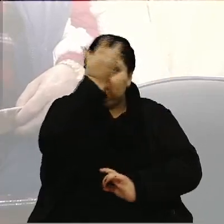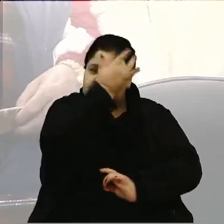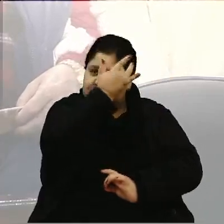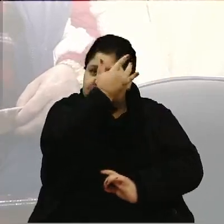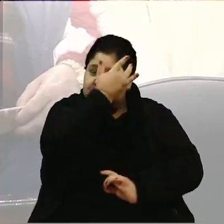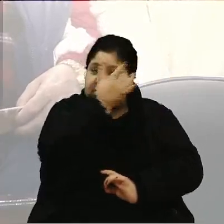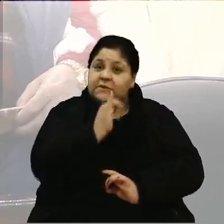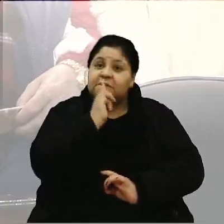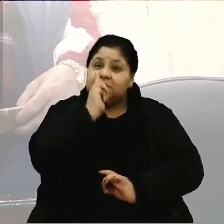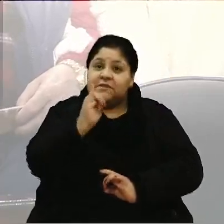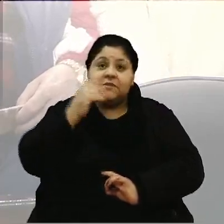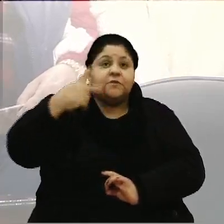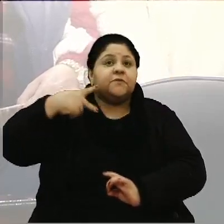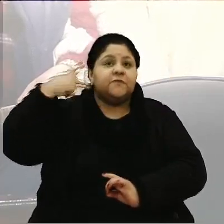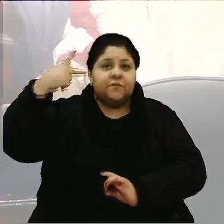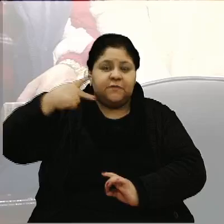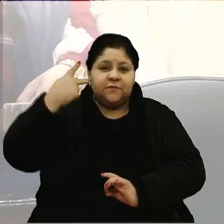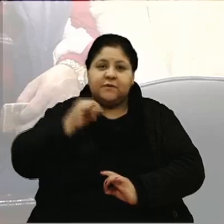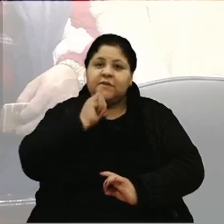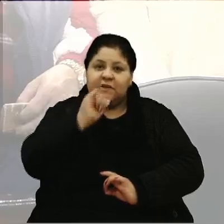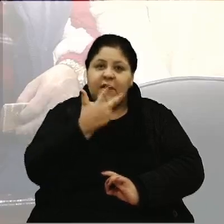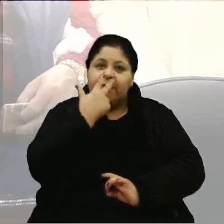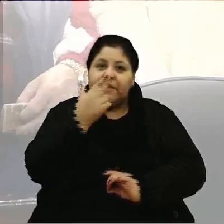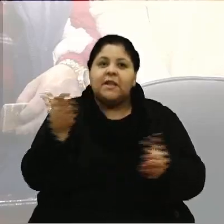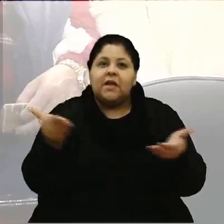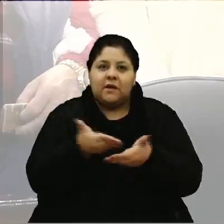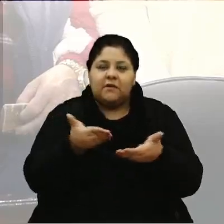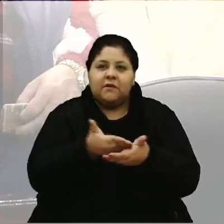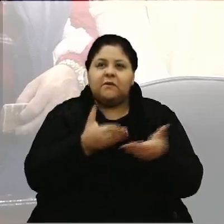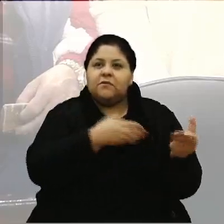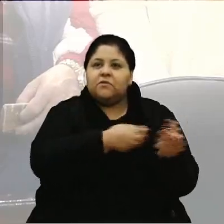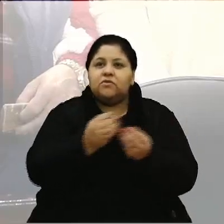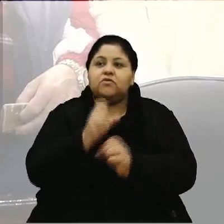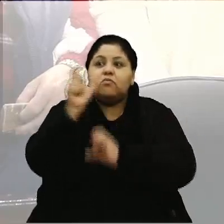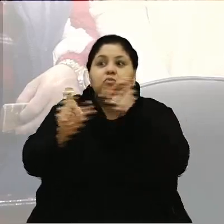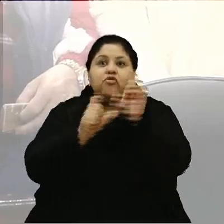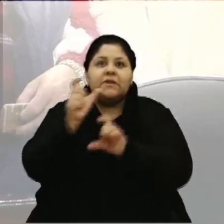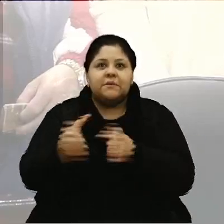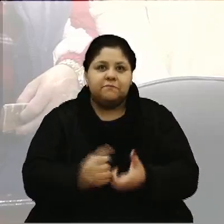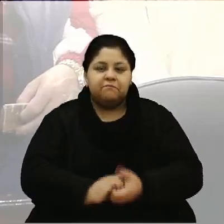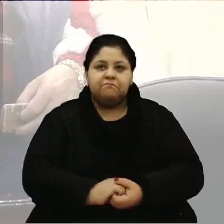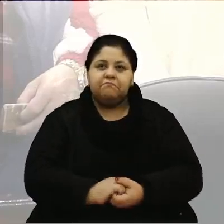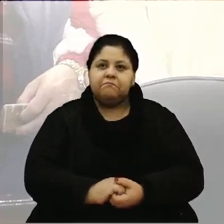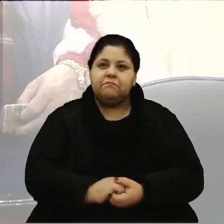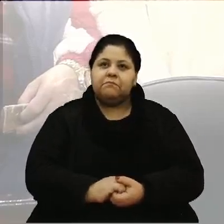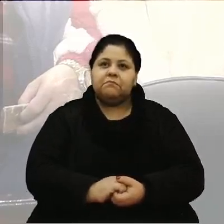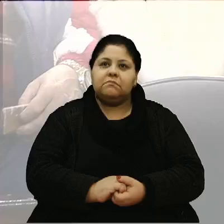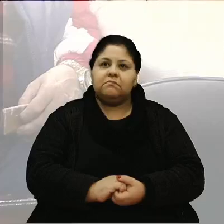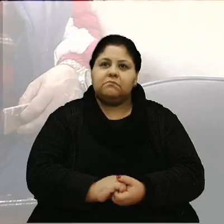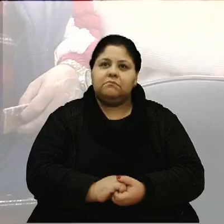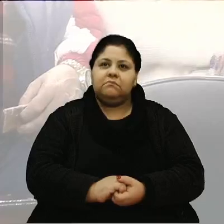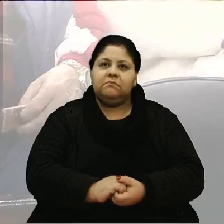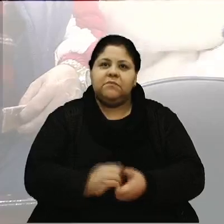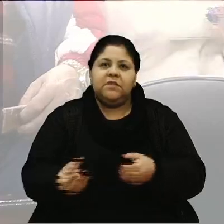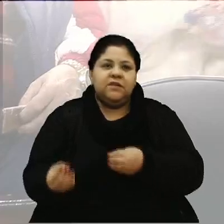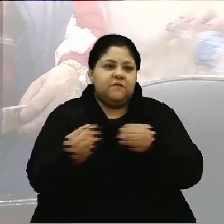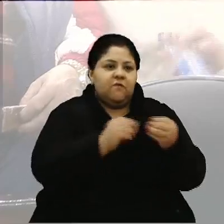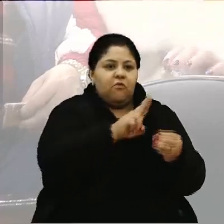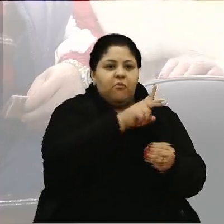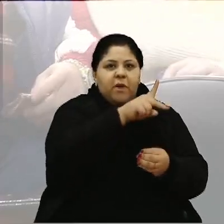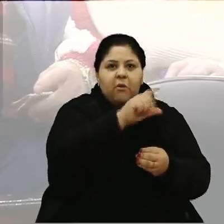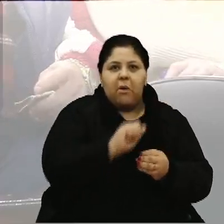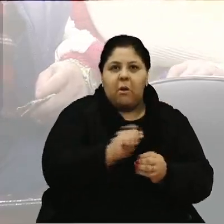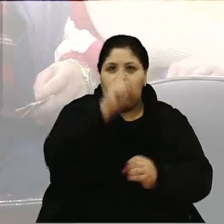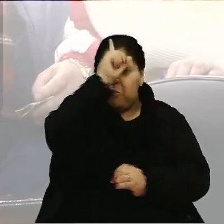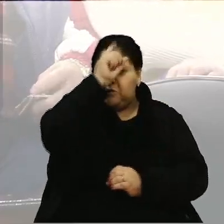quando a gente fala em política, como a gente estava falando aqui agora, muitas das pessoas que acabam indo para a UPA ou para o